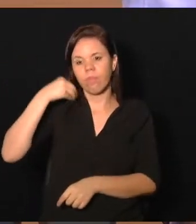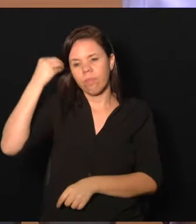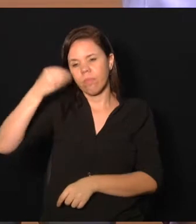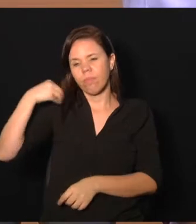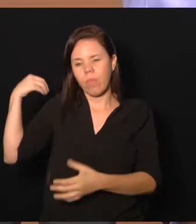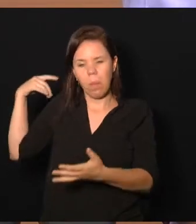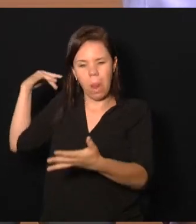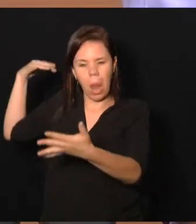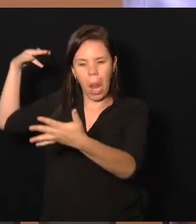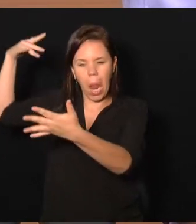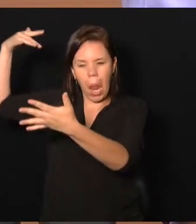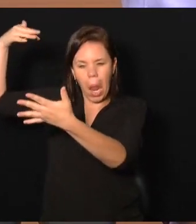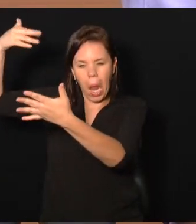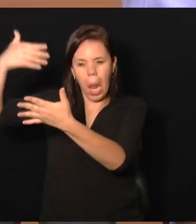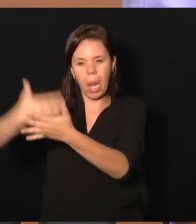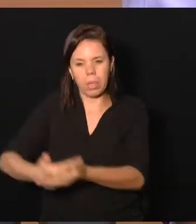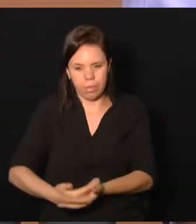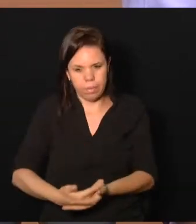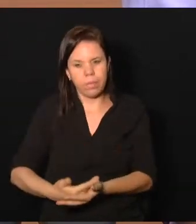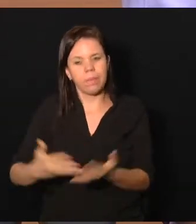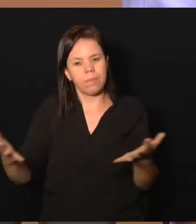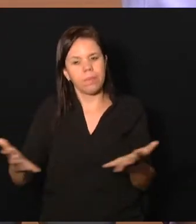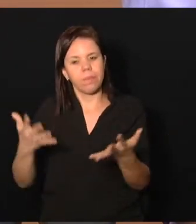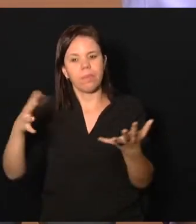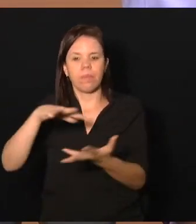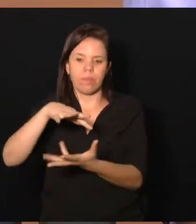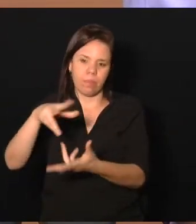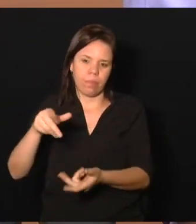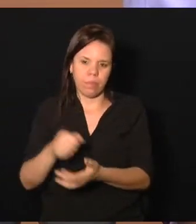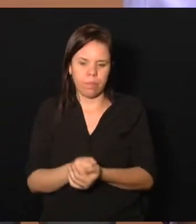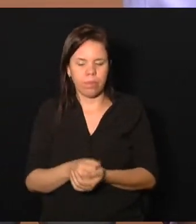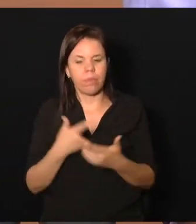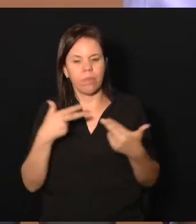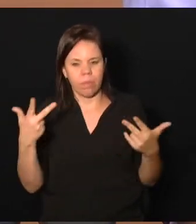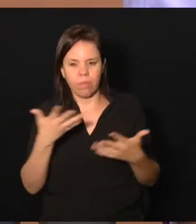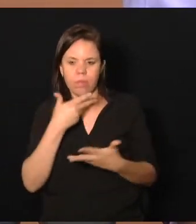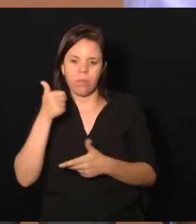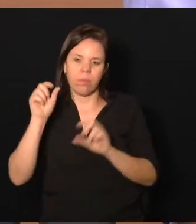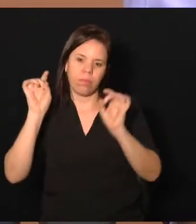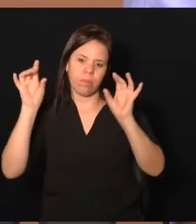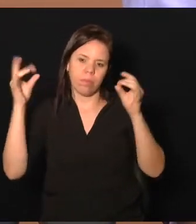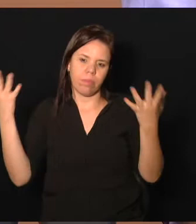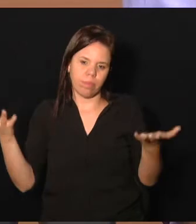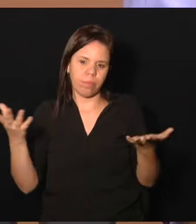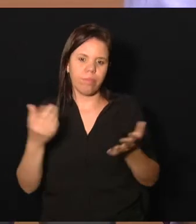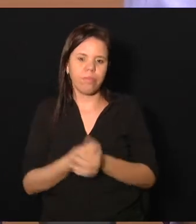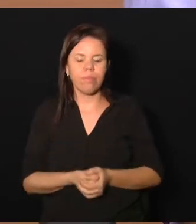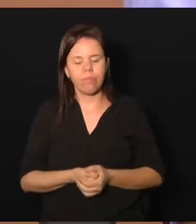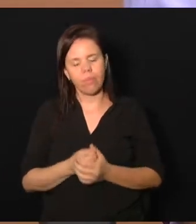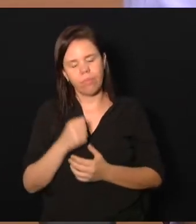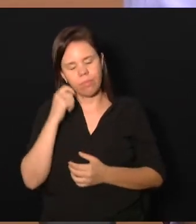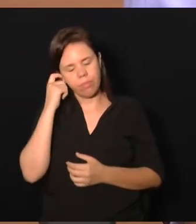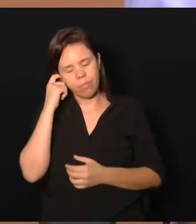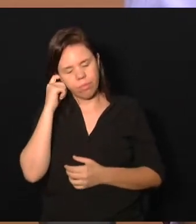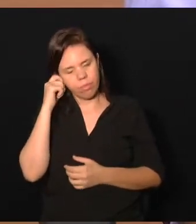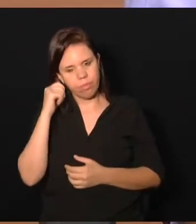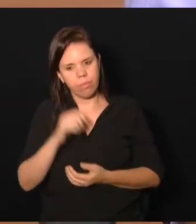vida já dedicada nesse planeta, as coisas seriam diferentes.